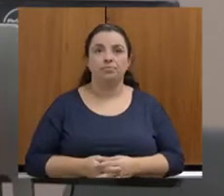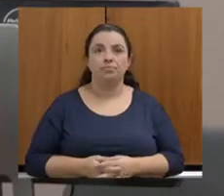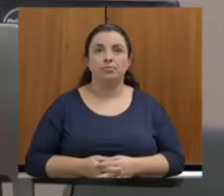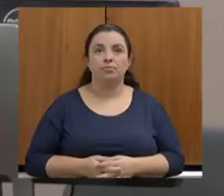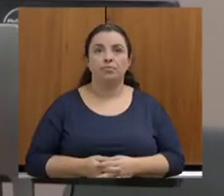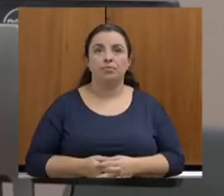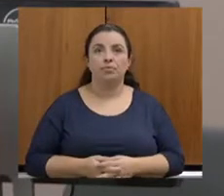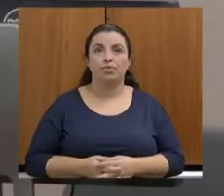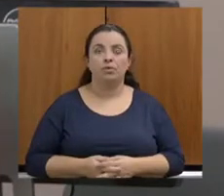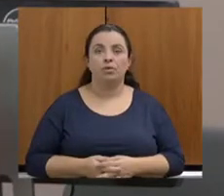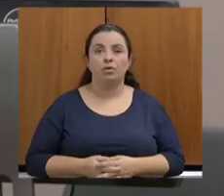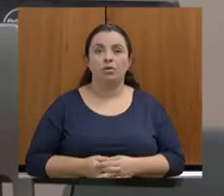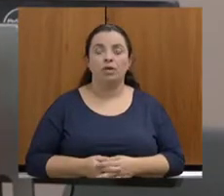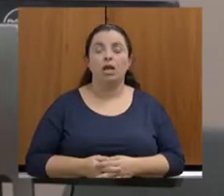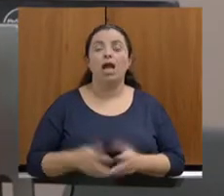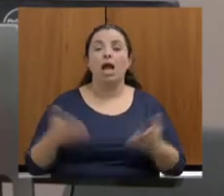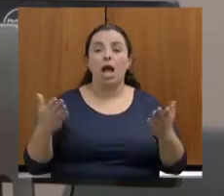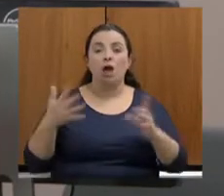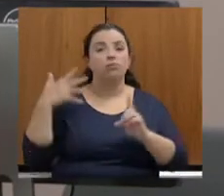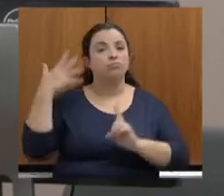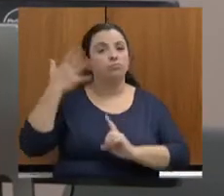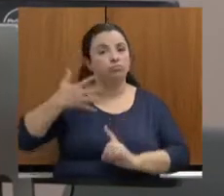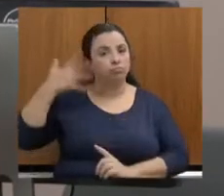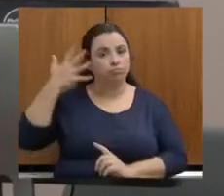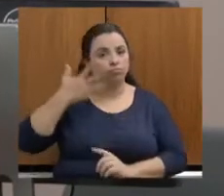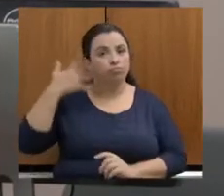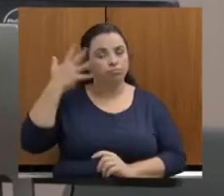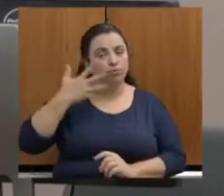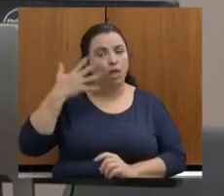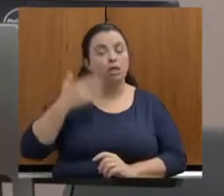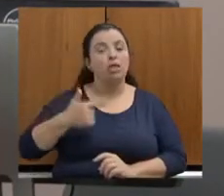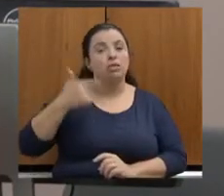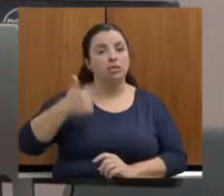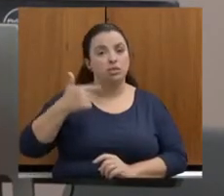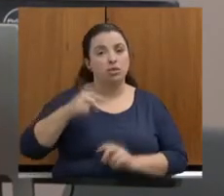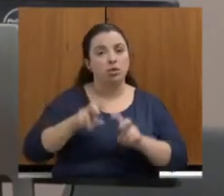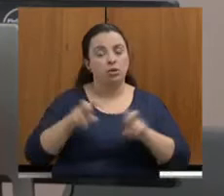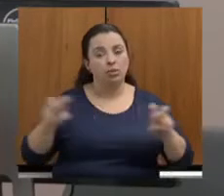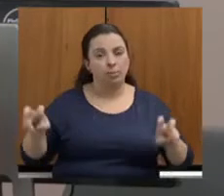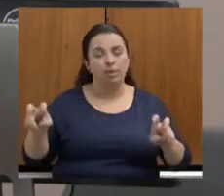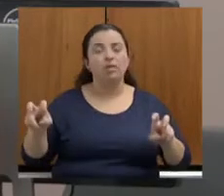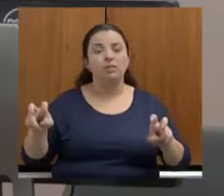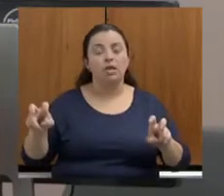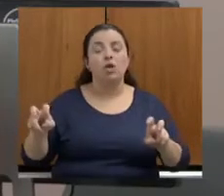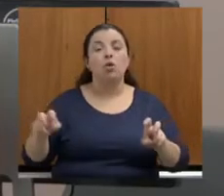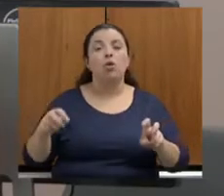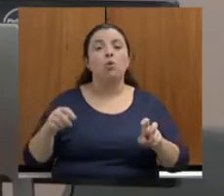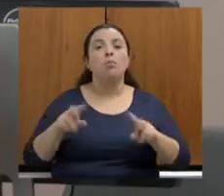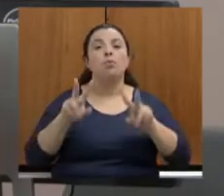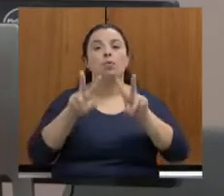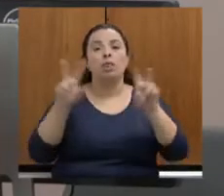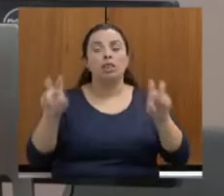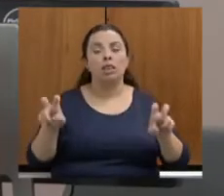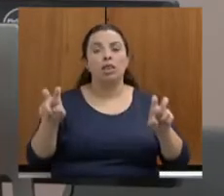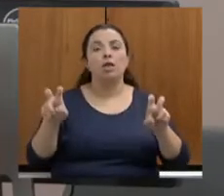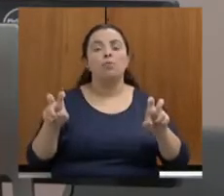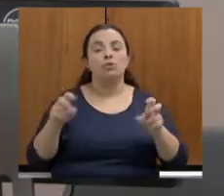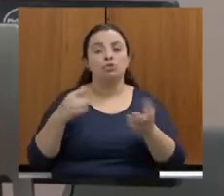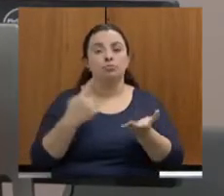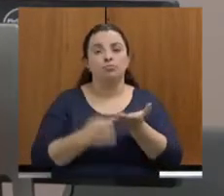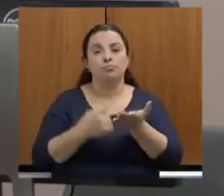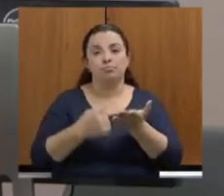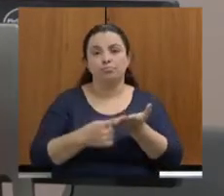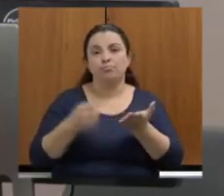iniciando então a fase de Exposições da segunda mesa de trabalho sobre o contexto da repactuação desafios